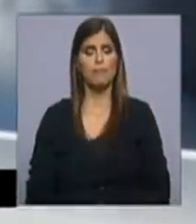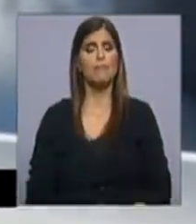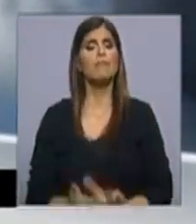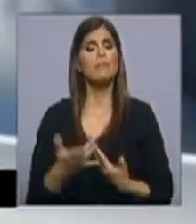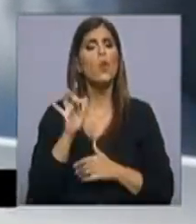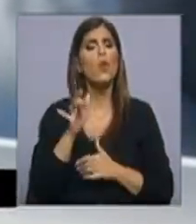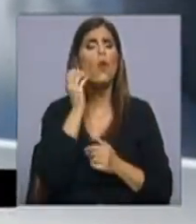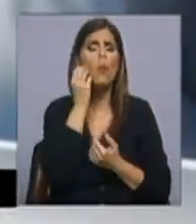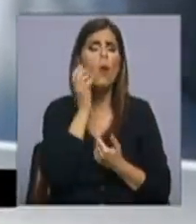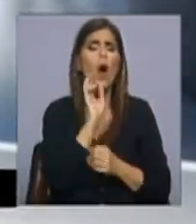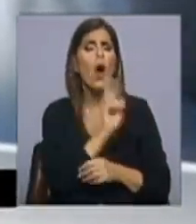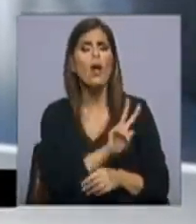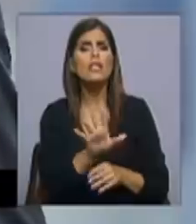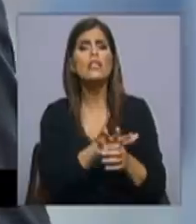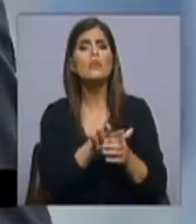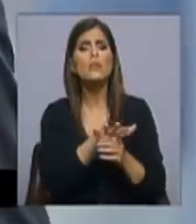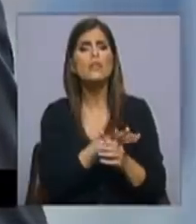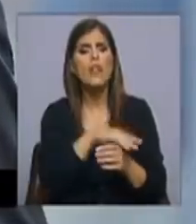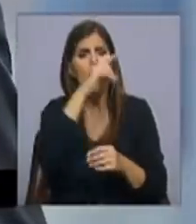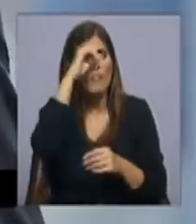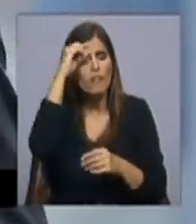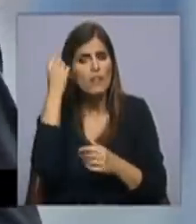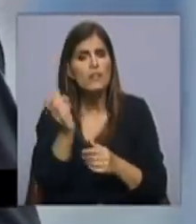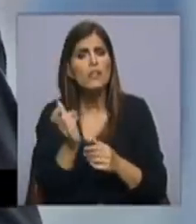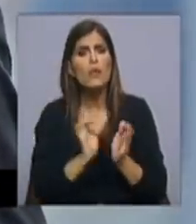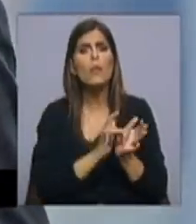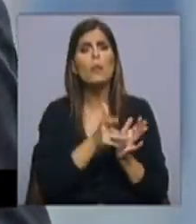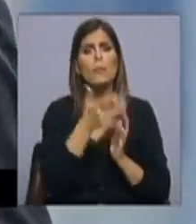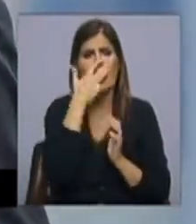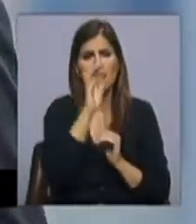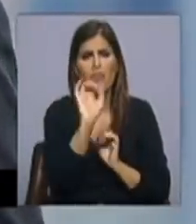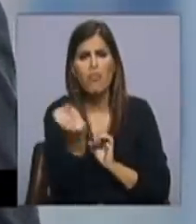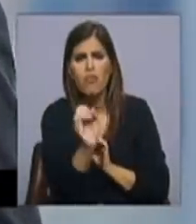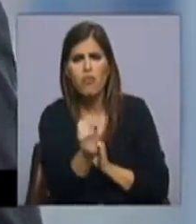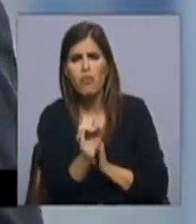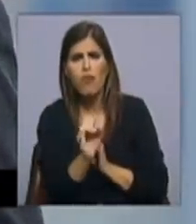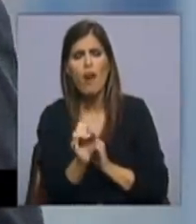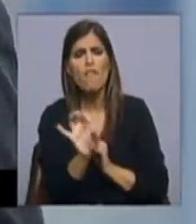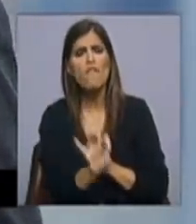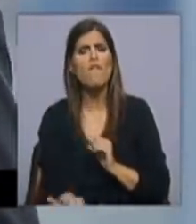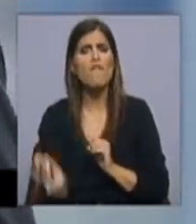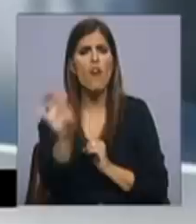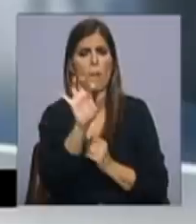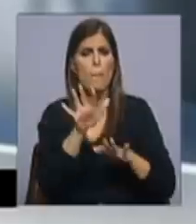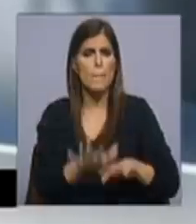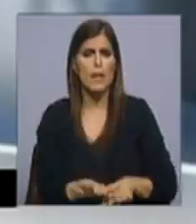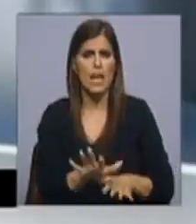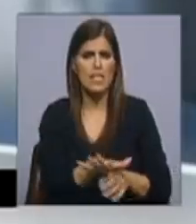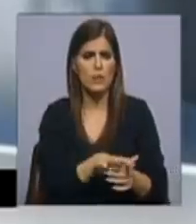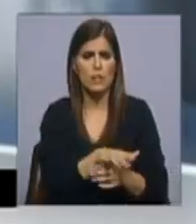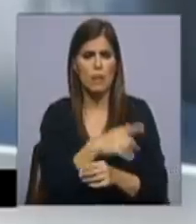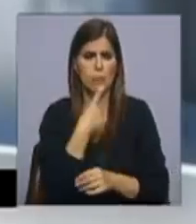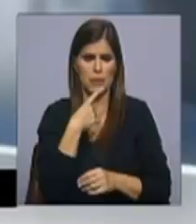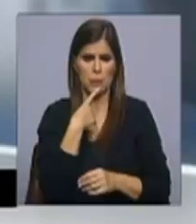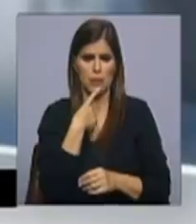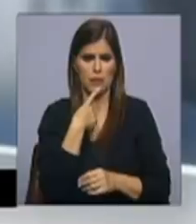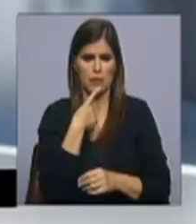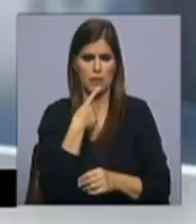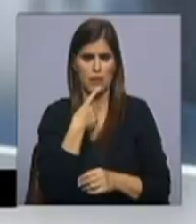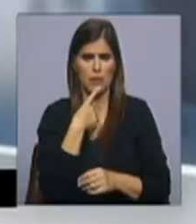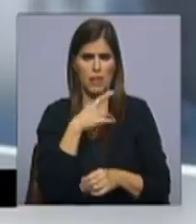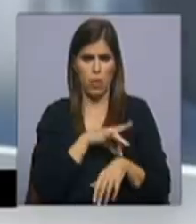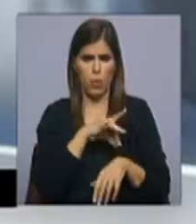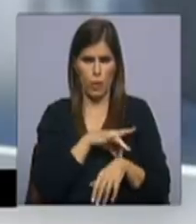olha para esta situação dramática no Brasil? Parece que não há forma de parar esta situação e de se perceber que a pandemia é grave.